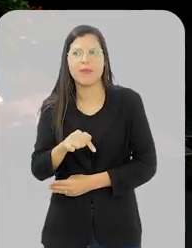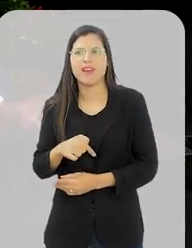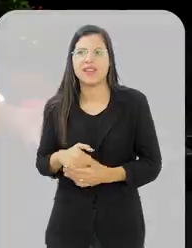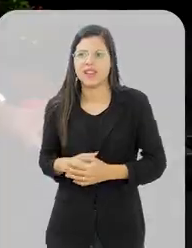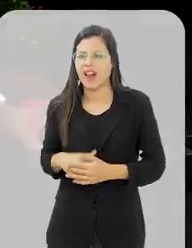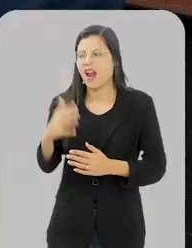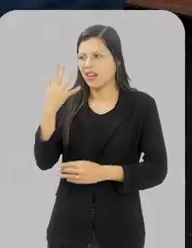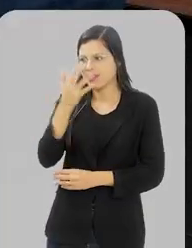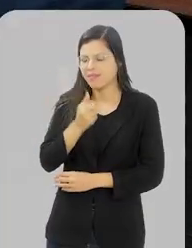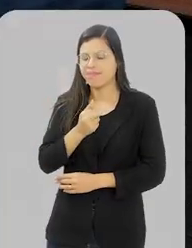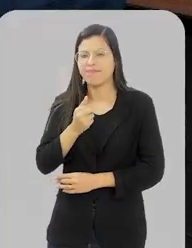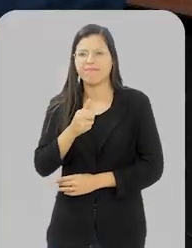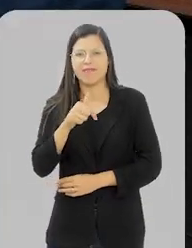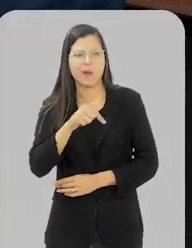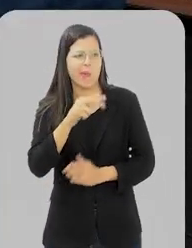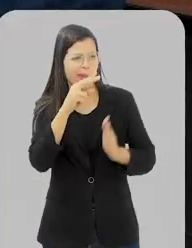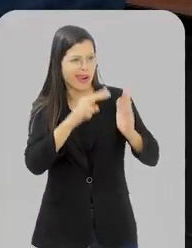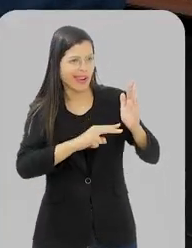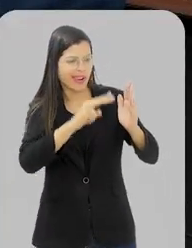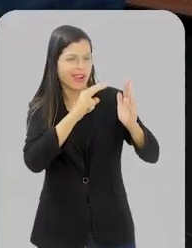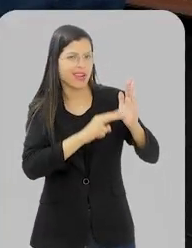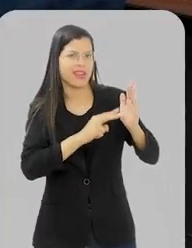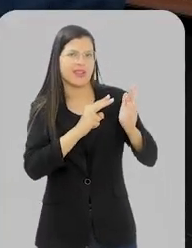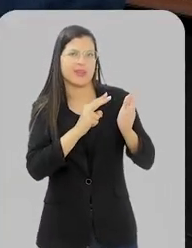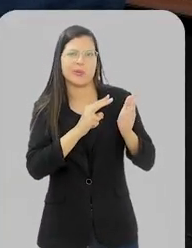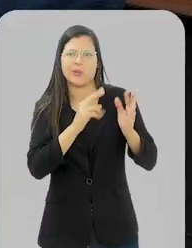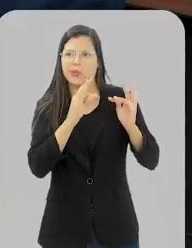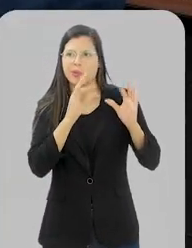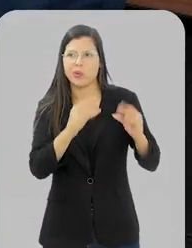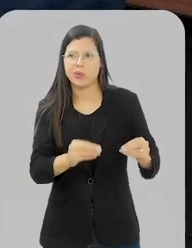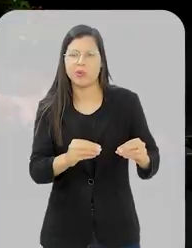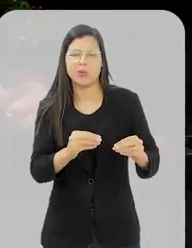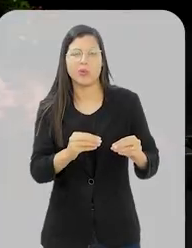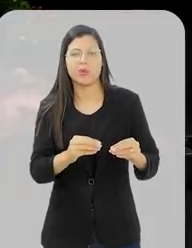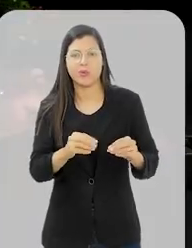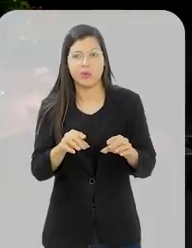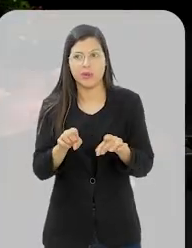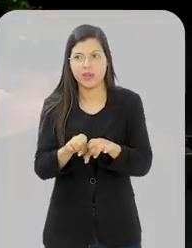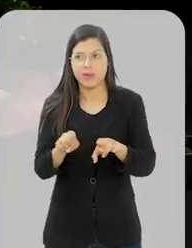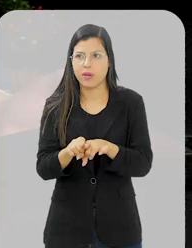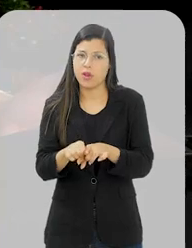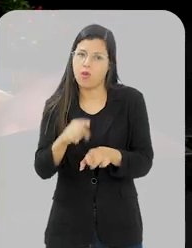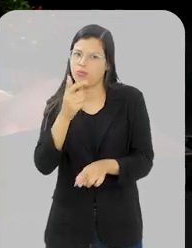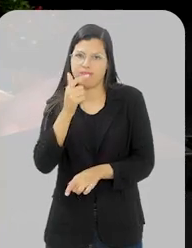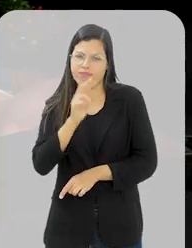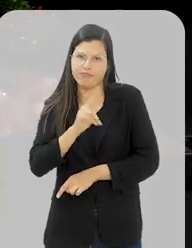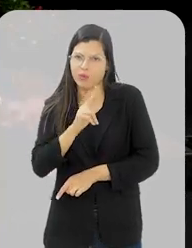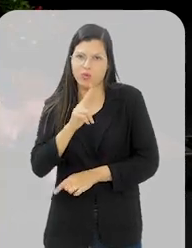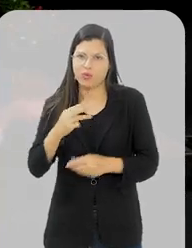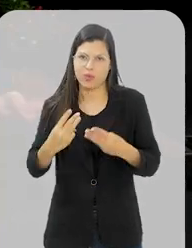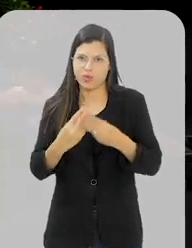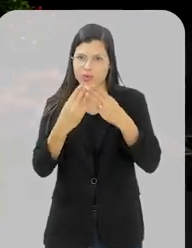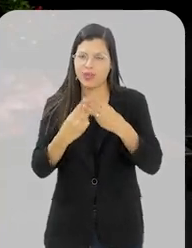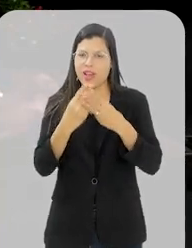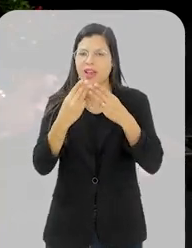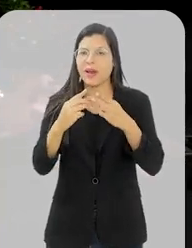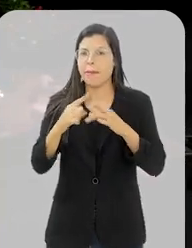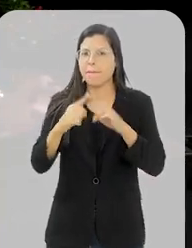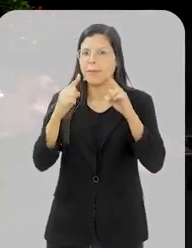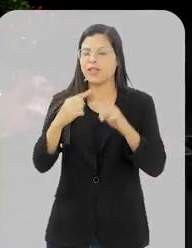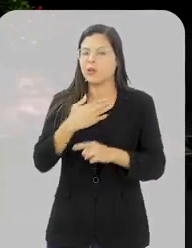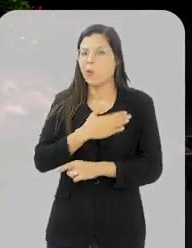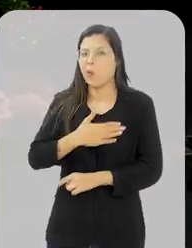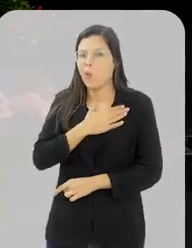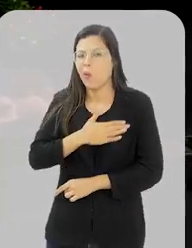epopeia Eu leio tudo que posso gente além de ler eu não sou Judaica mas eu adoro guardar o